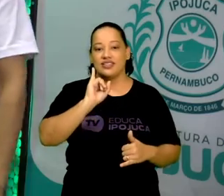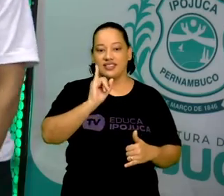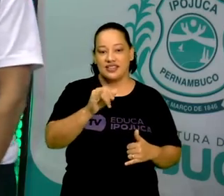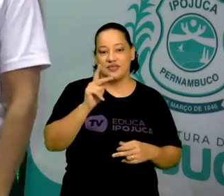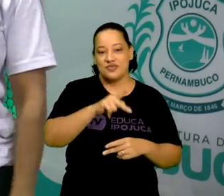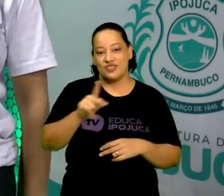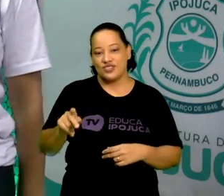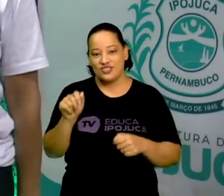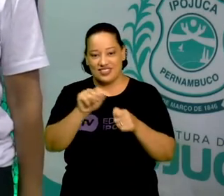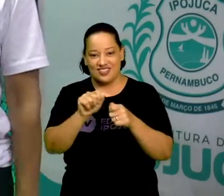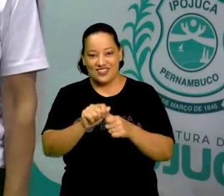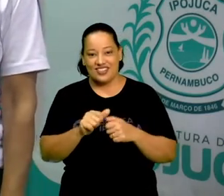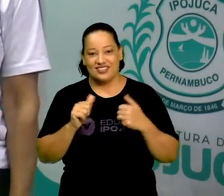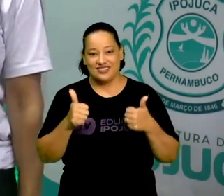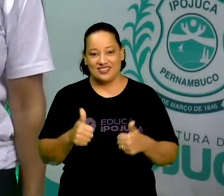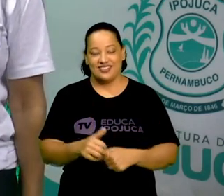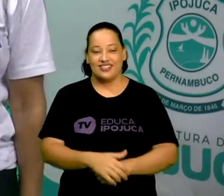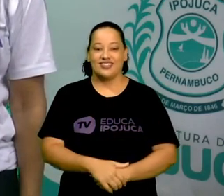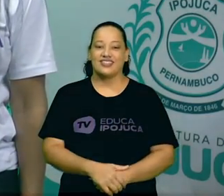fez